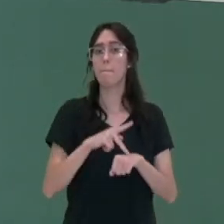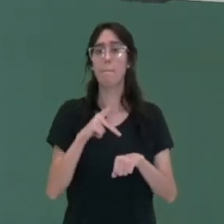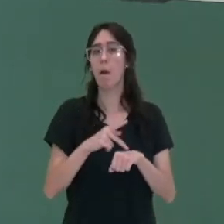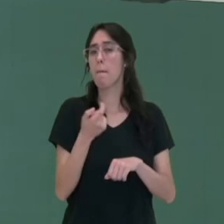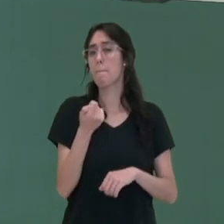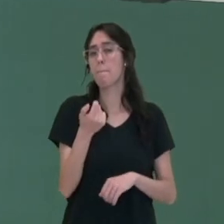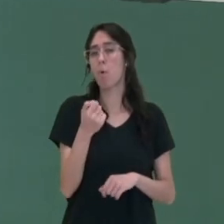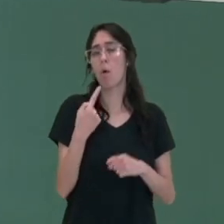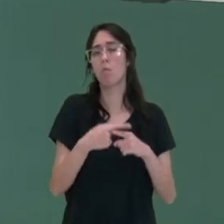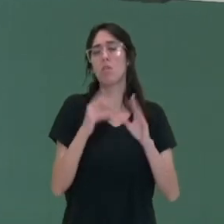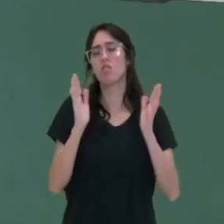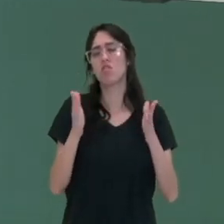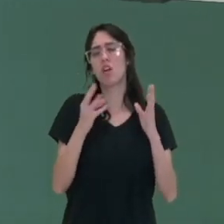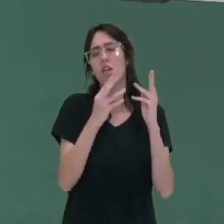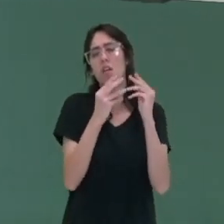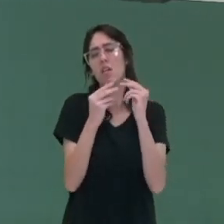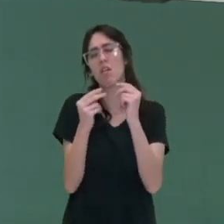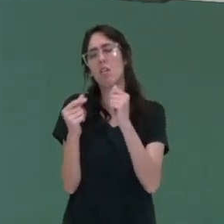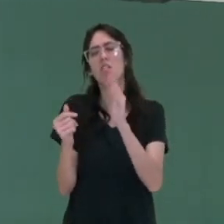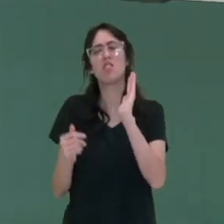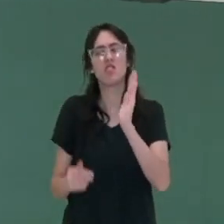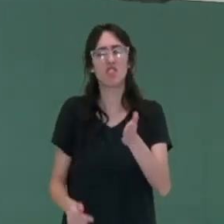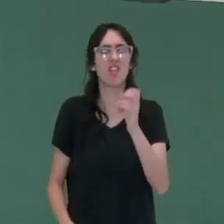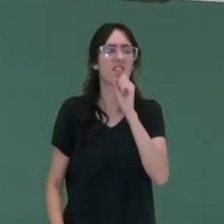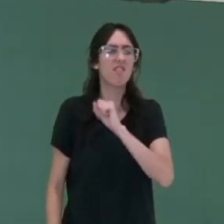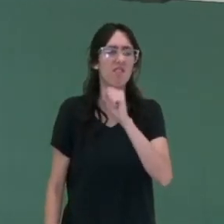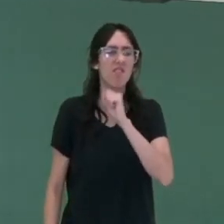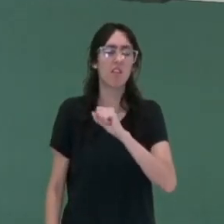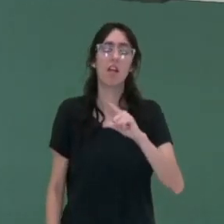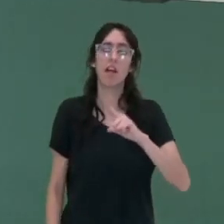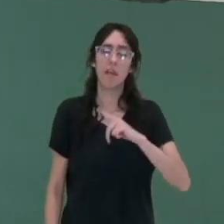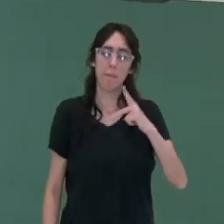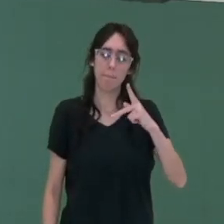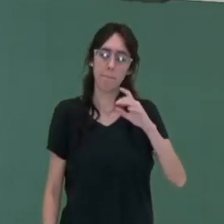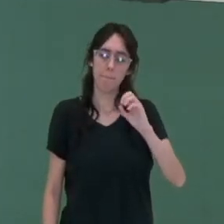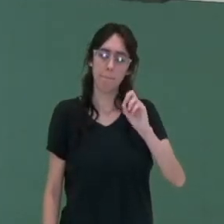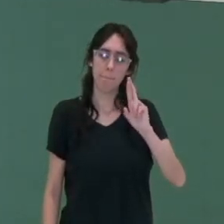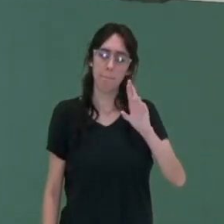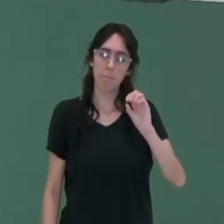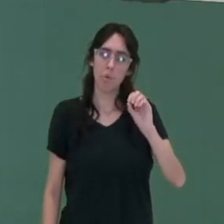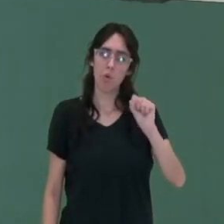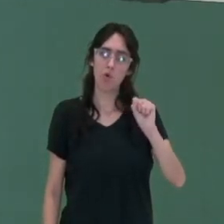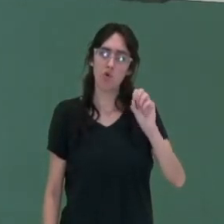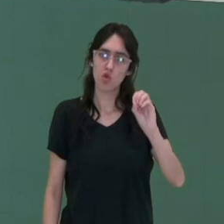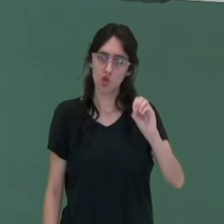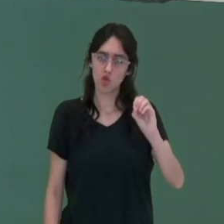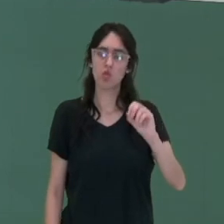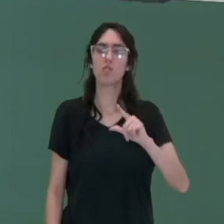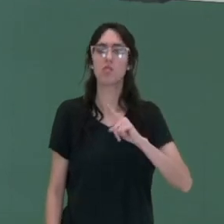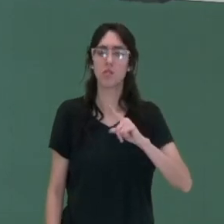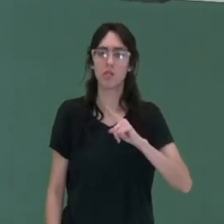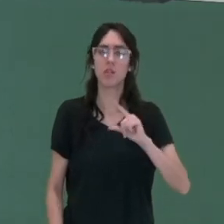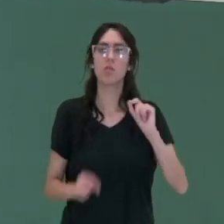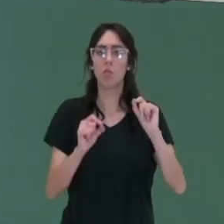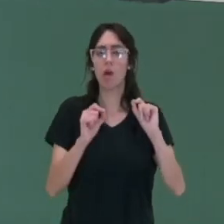já sofreram o processo de decomposição. São muito porosos e permeáveis, com boa